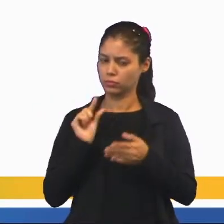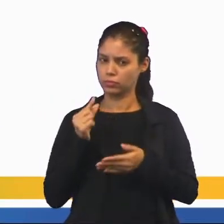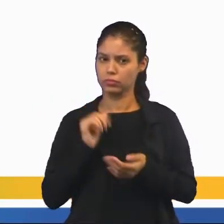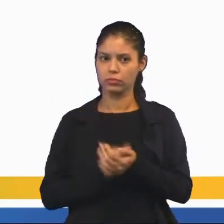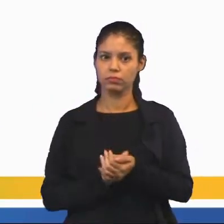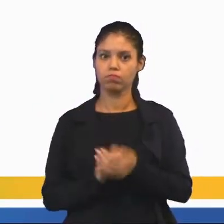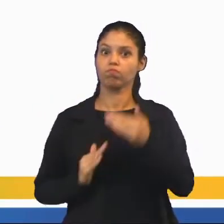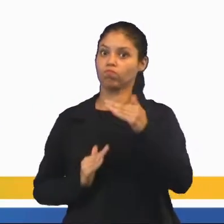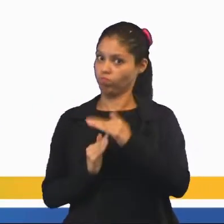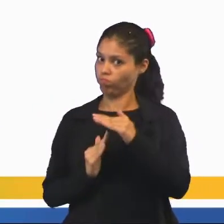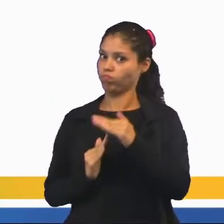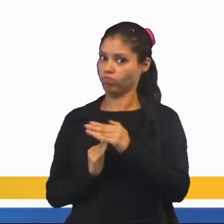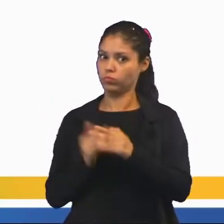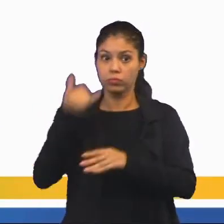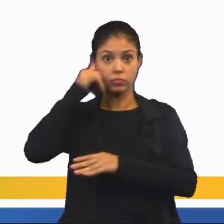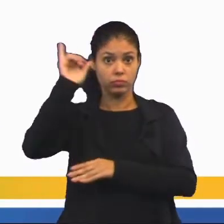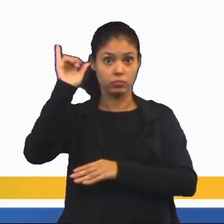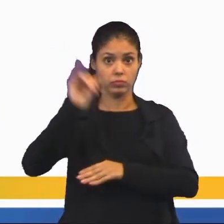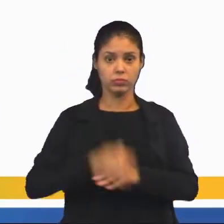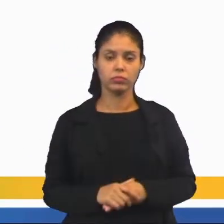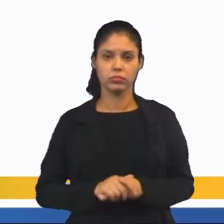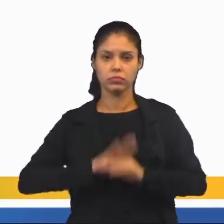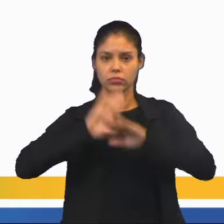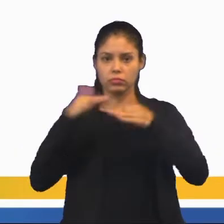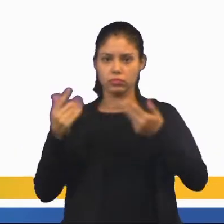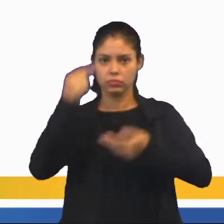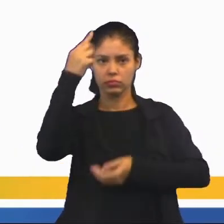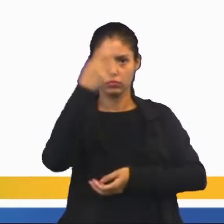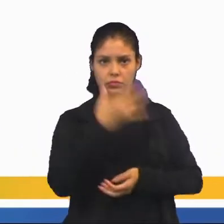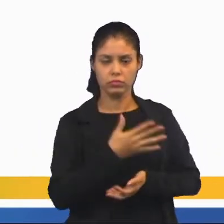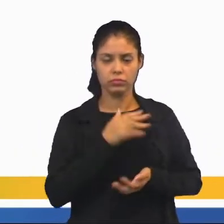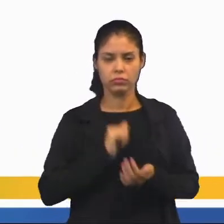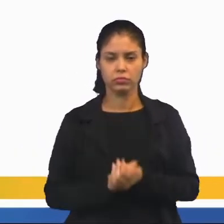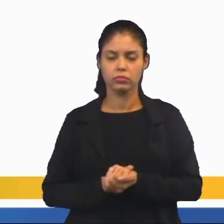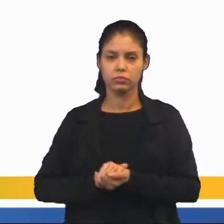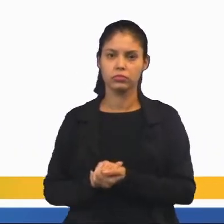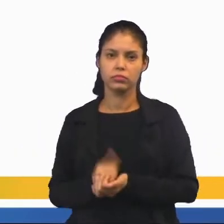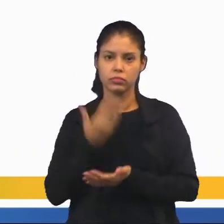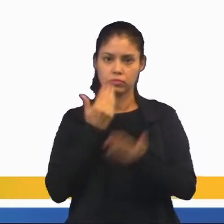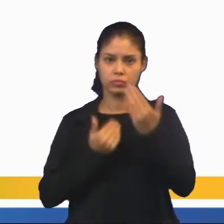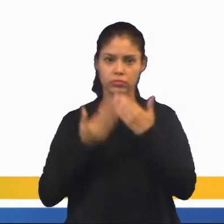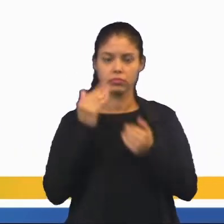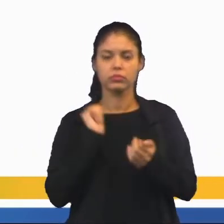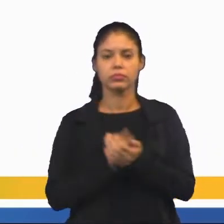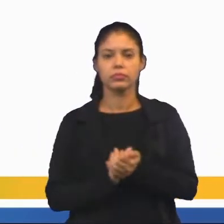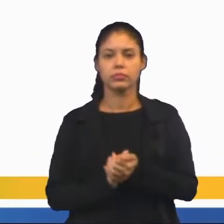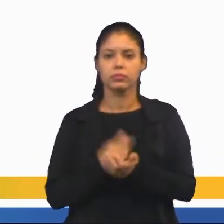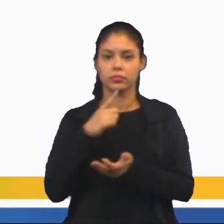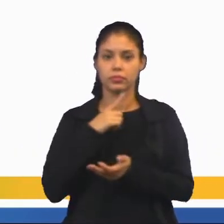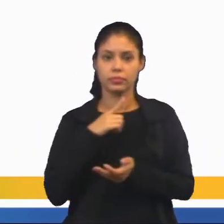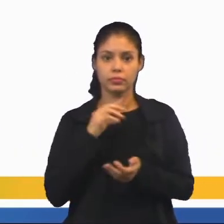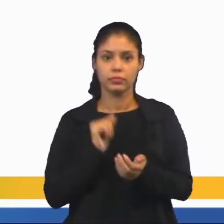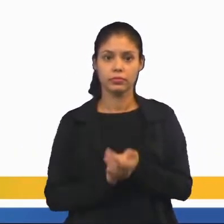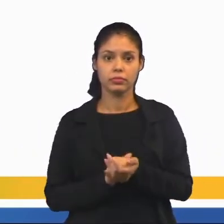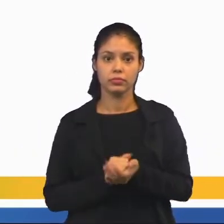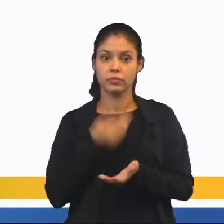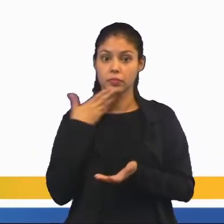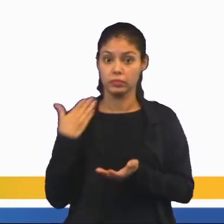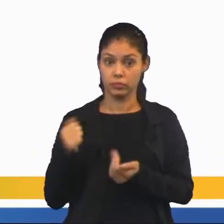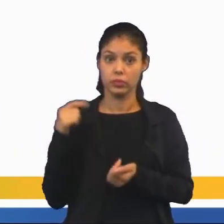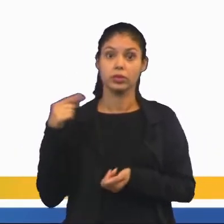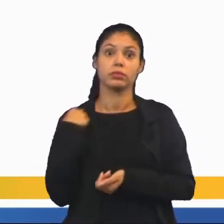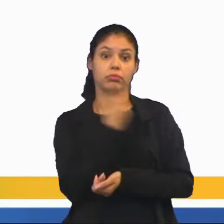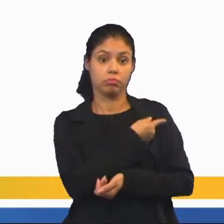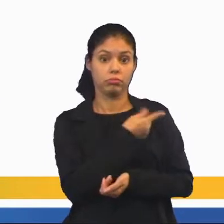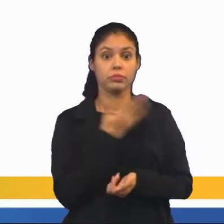modere, limite e evite. Quais serão então, turma, os alimentos que nós temos que preferir em